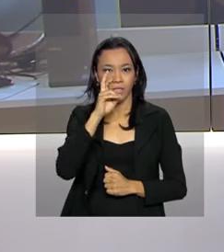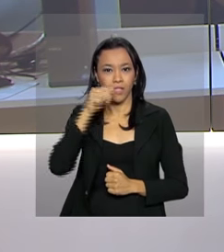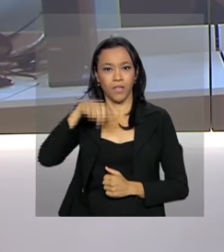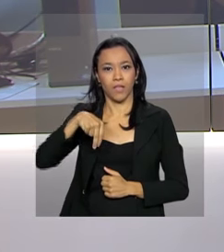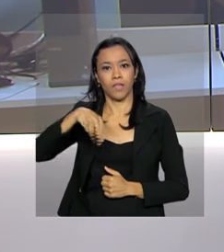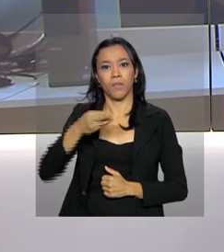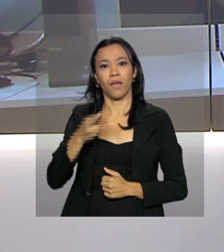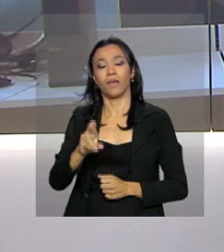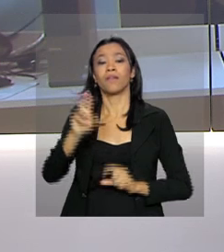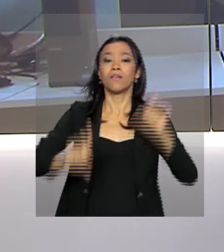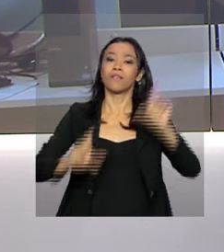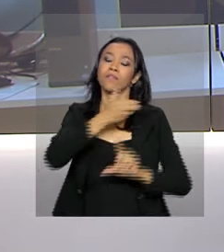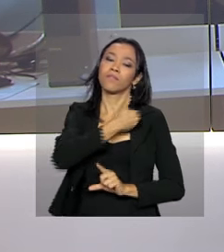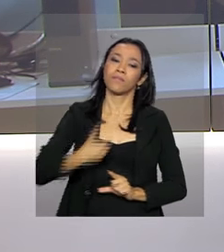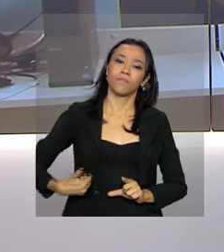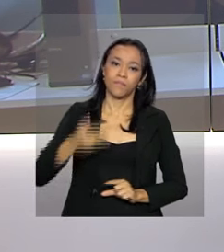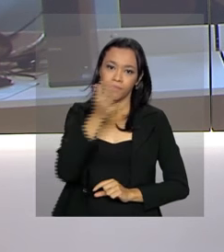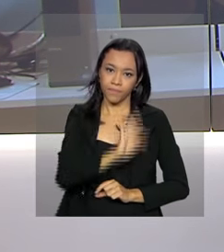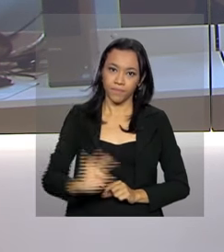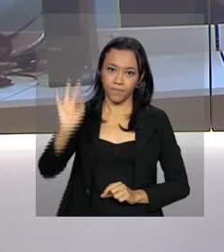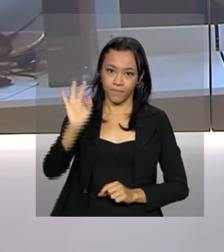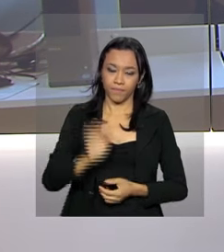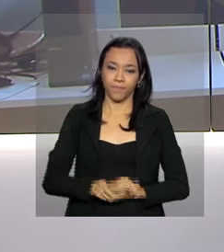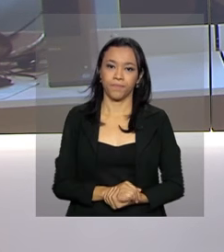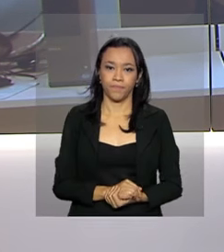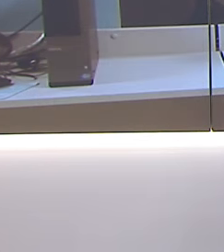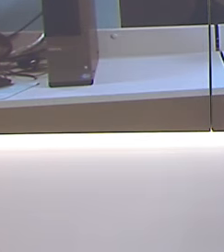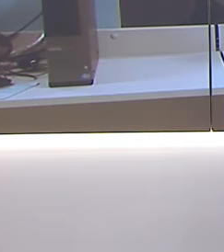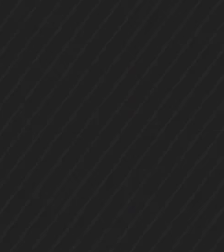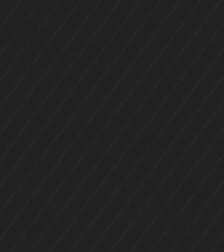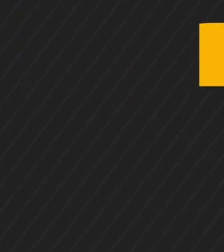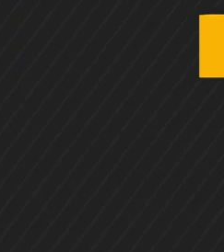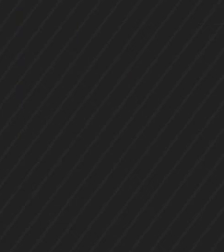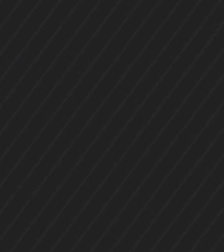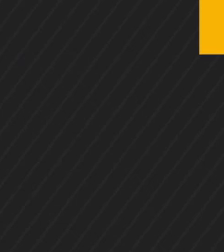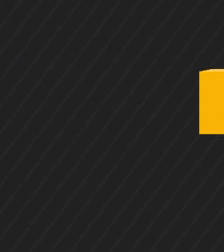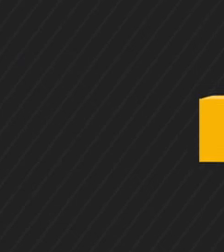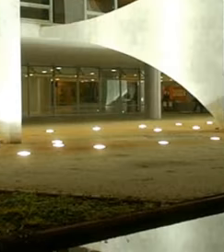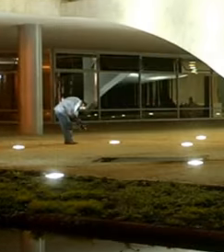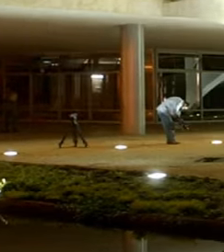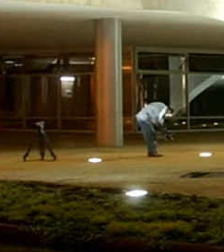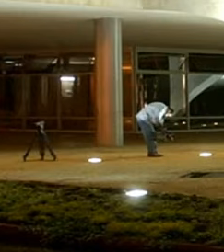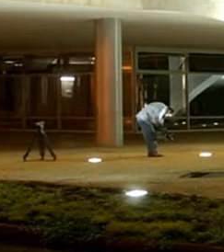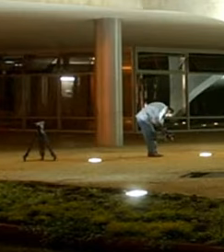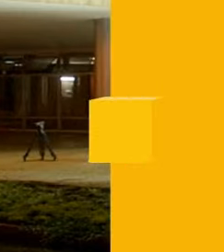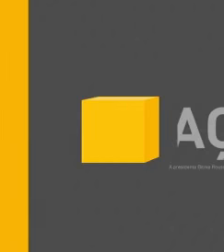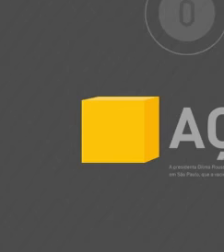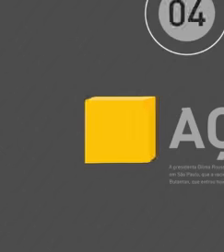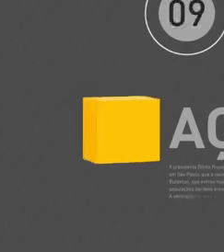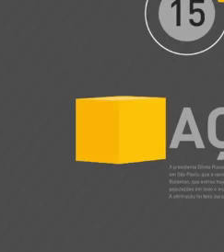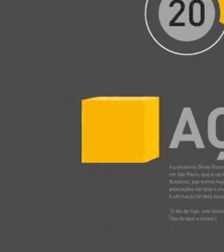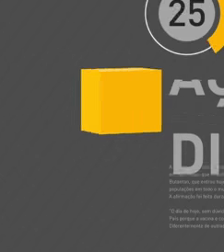gente aqui na NBR, a TV do Governo Federal. Acompanhe também